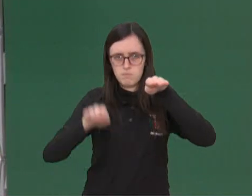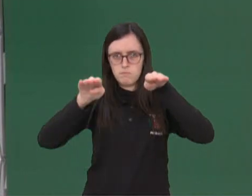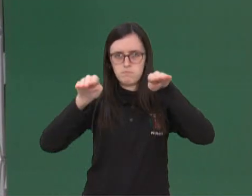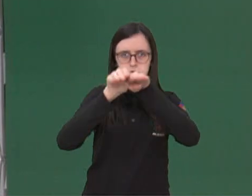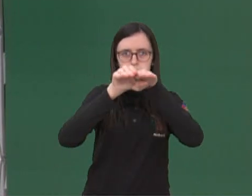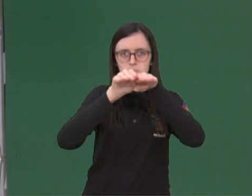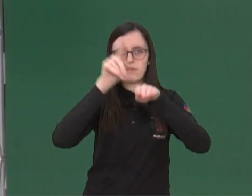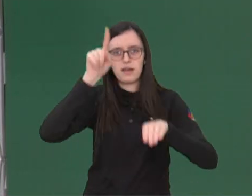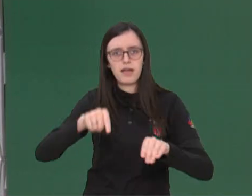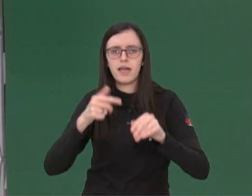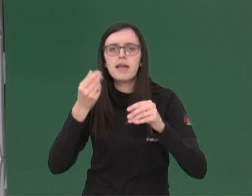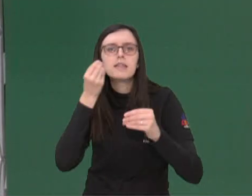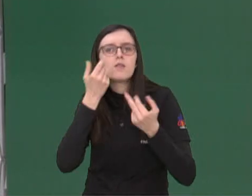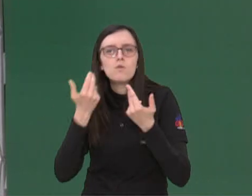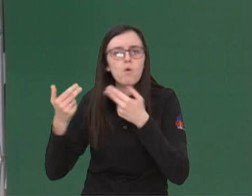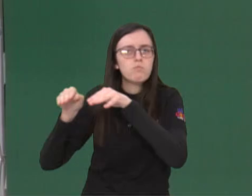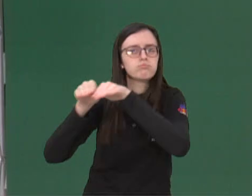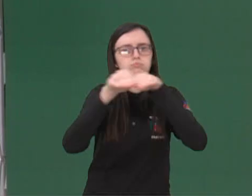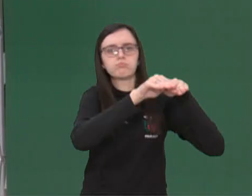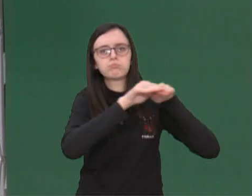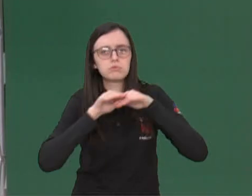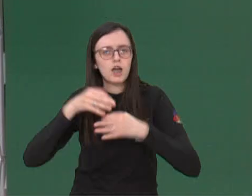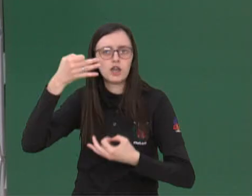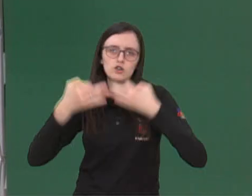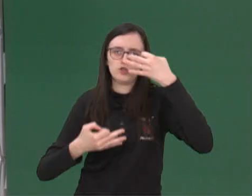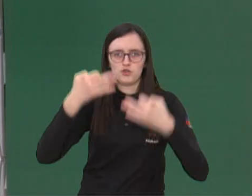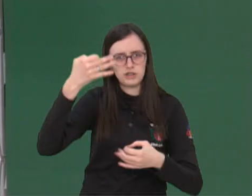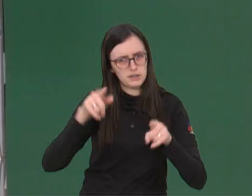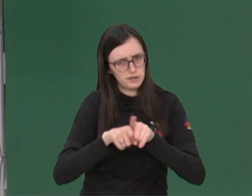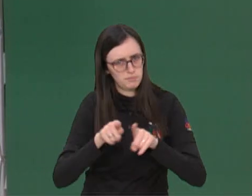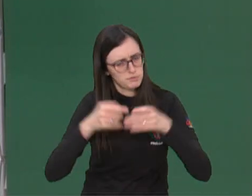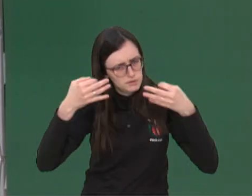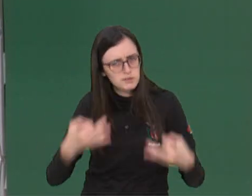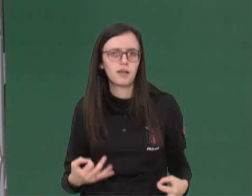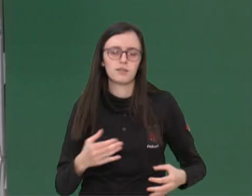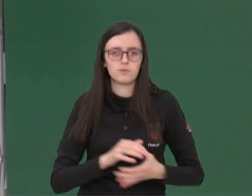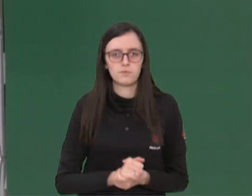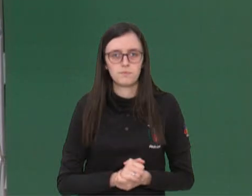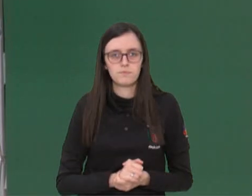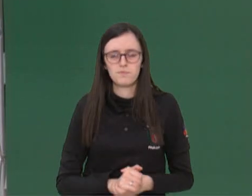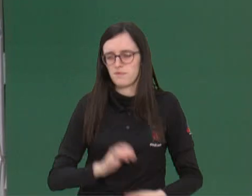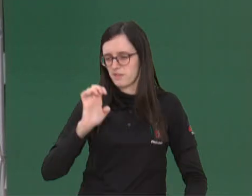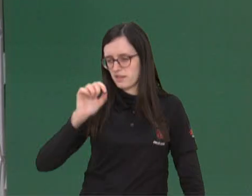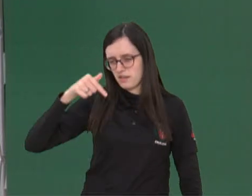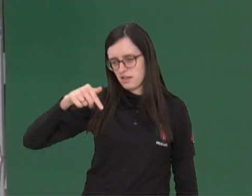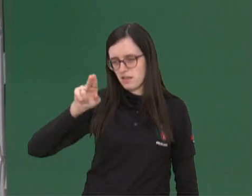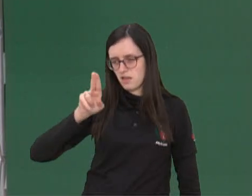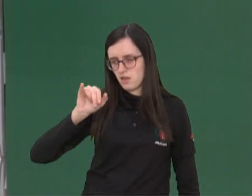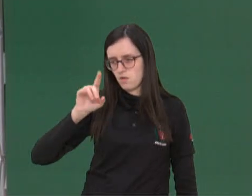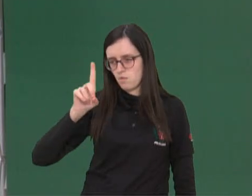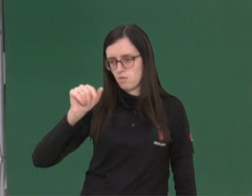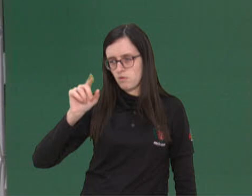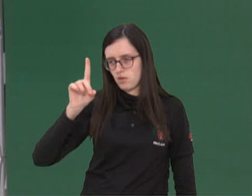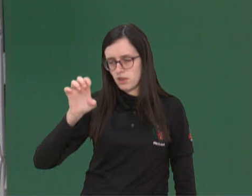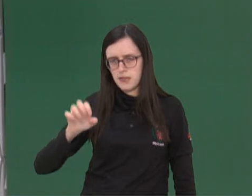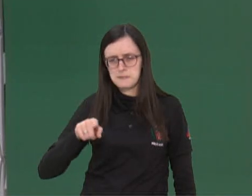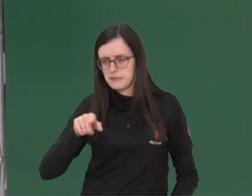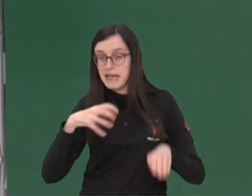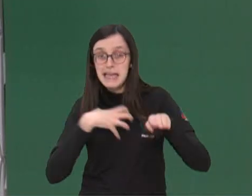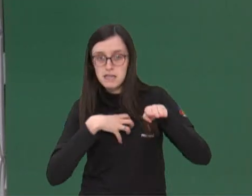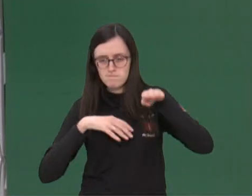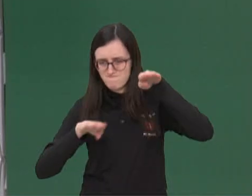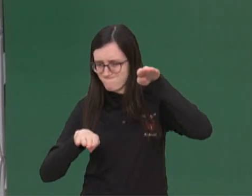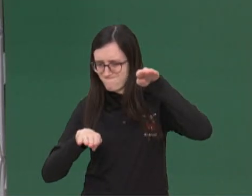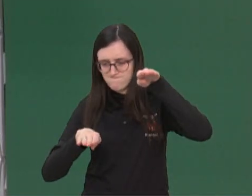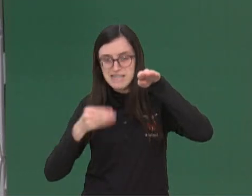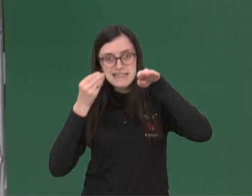de igualdade. Então, equidade é você pegar uma situação que existe e transformá-la na maneira mais